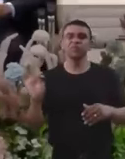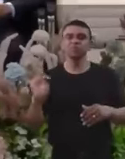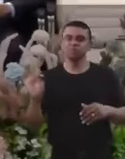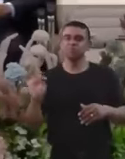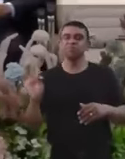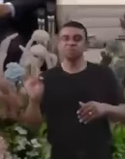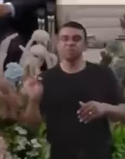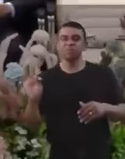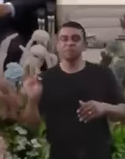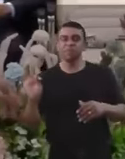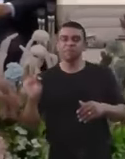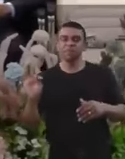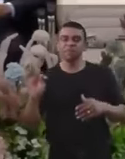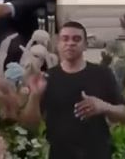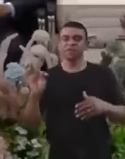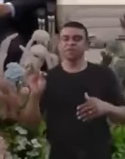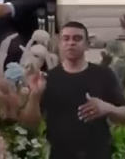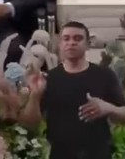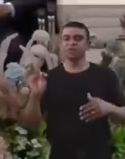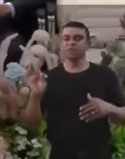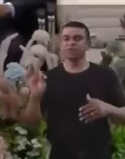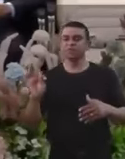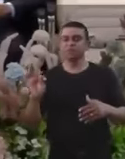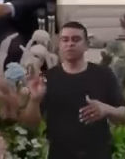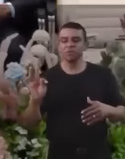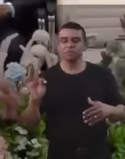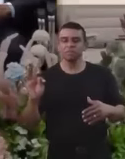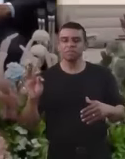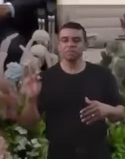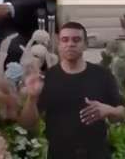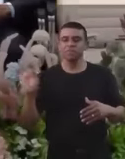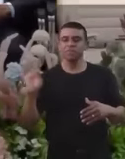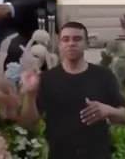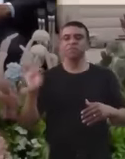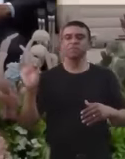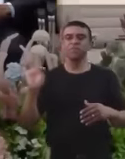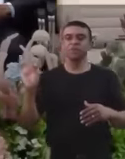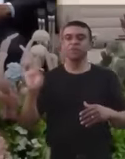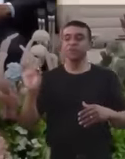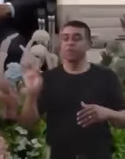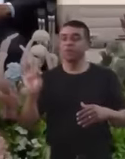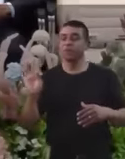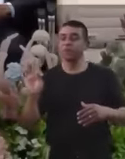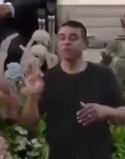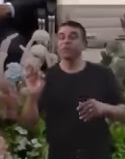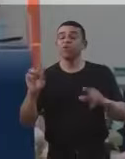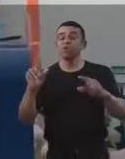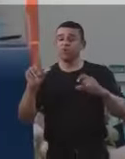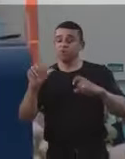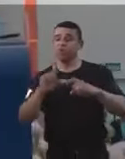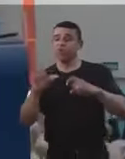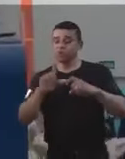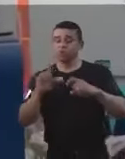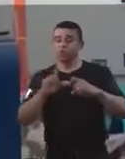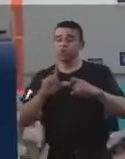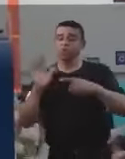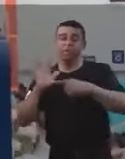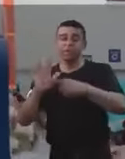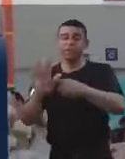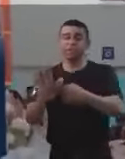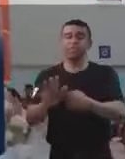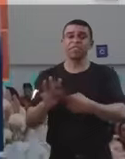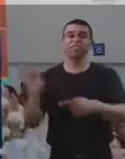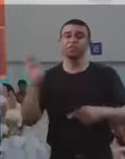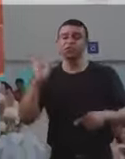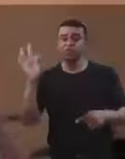não apresenta um mini Pentecostes, não. Ele também nos apresenta a teologia da confusão. Por quê? Porque tem um camarada no